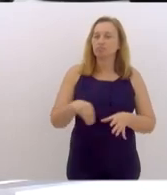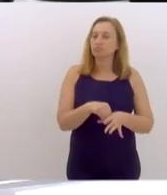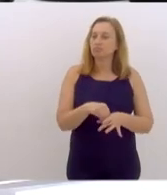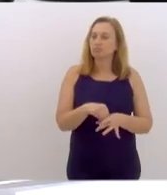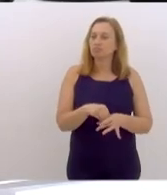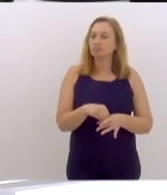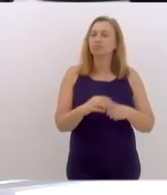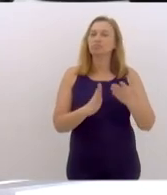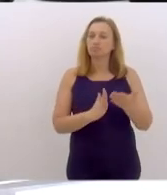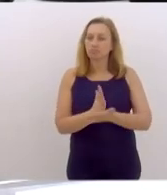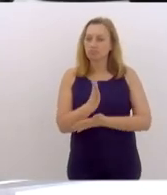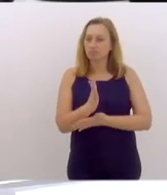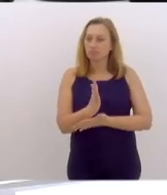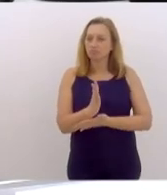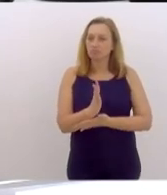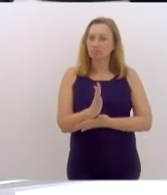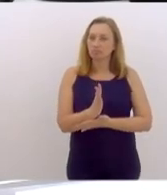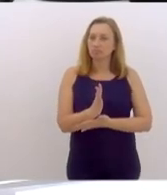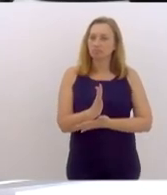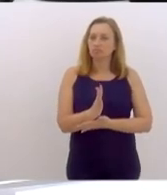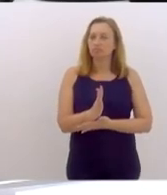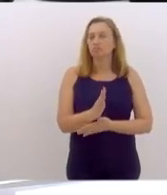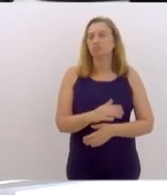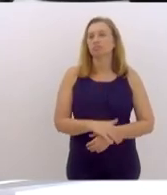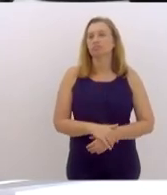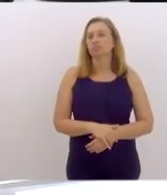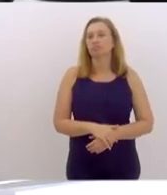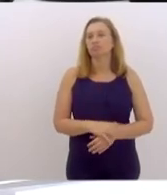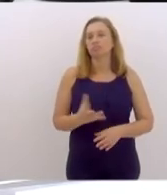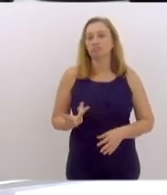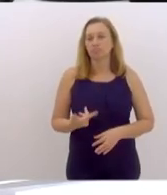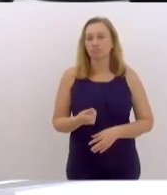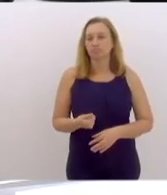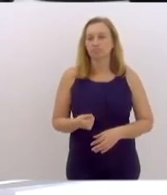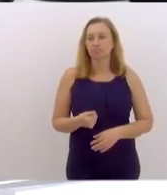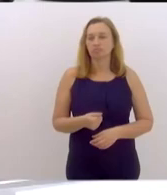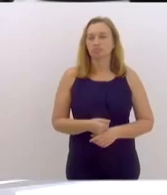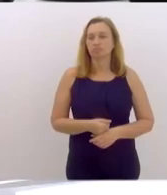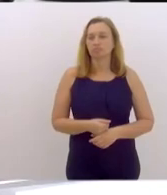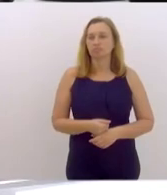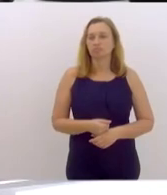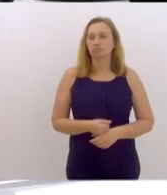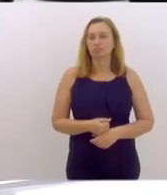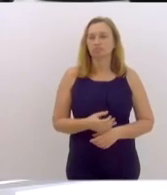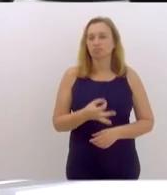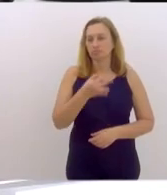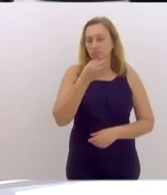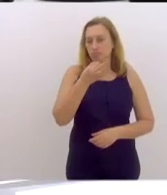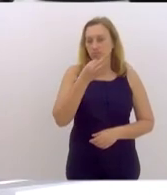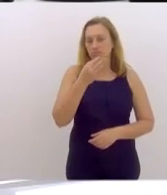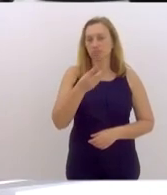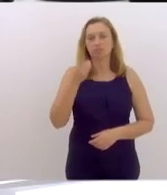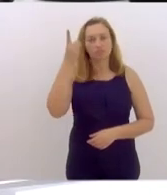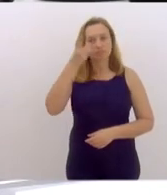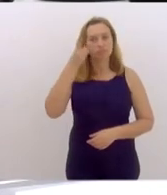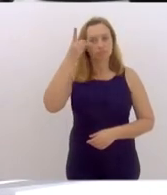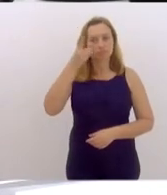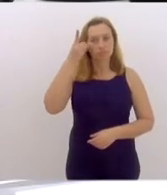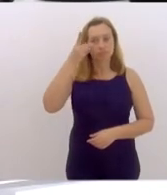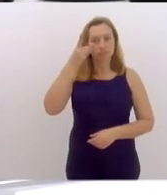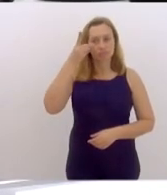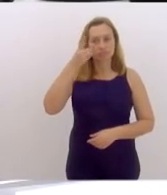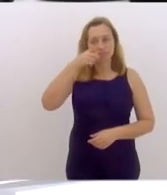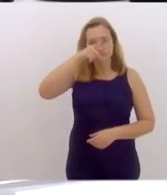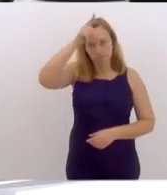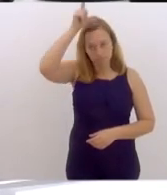daquelas aprovadas por sua pertinência e eficácia foi aqui a sugestão do deputado Luiz Paulo de ter